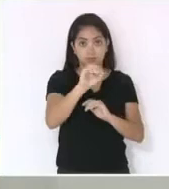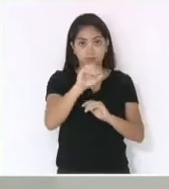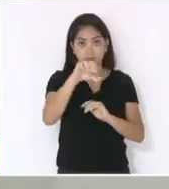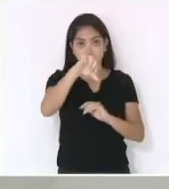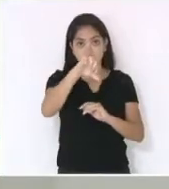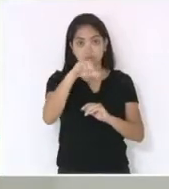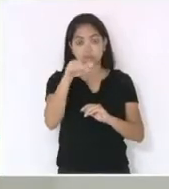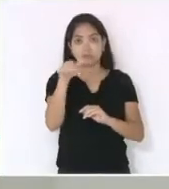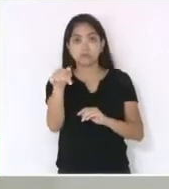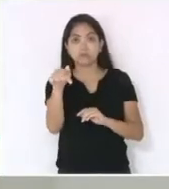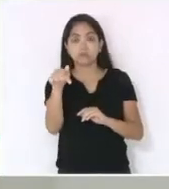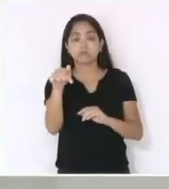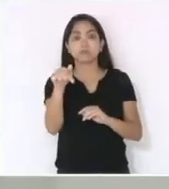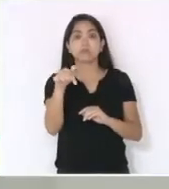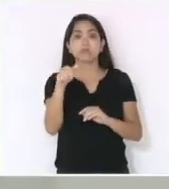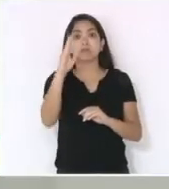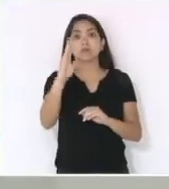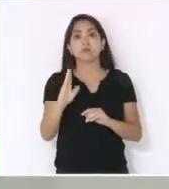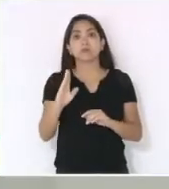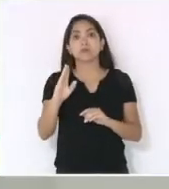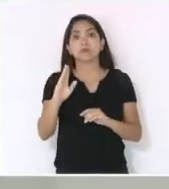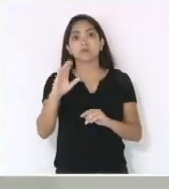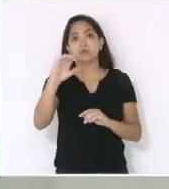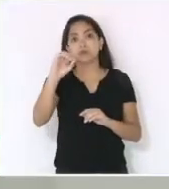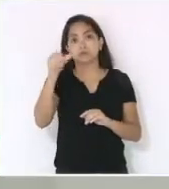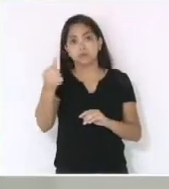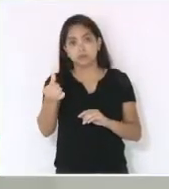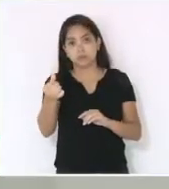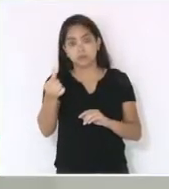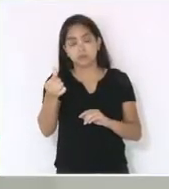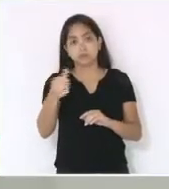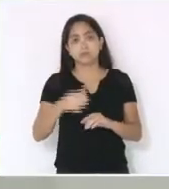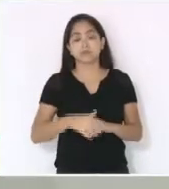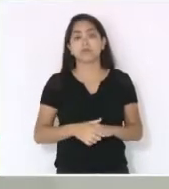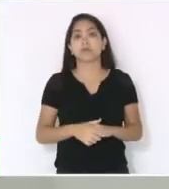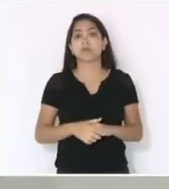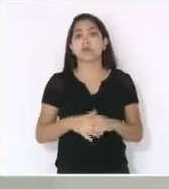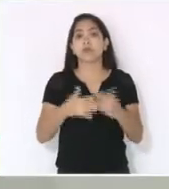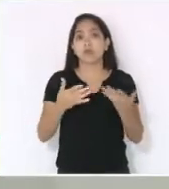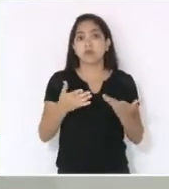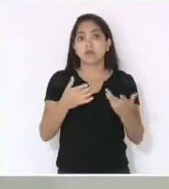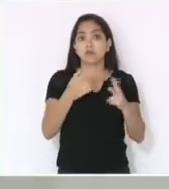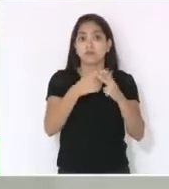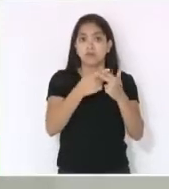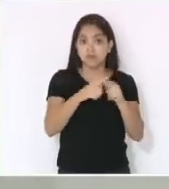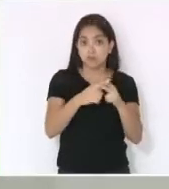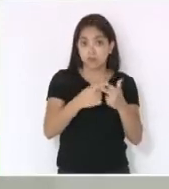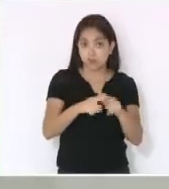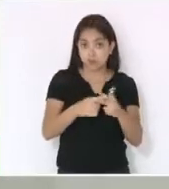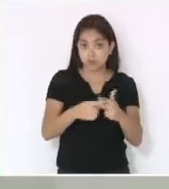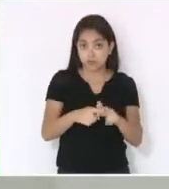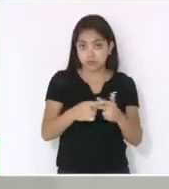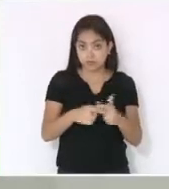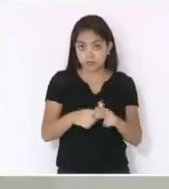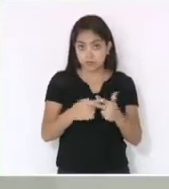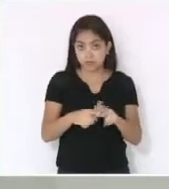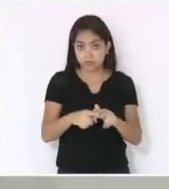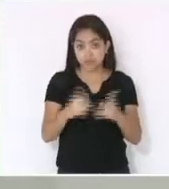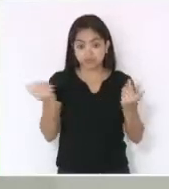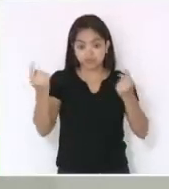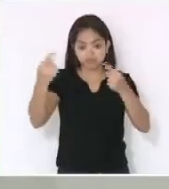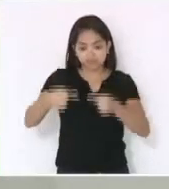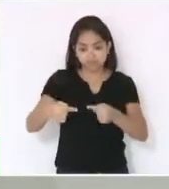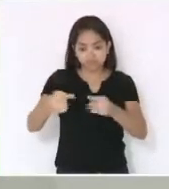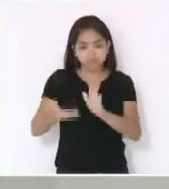de dezembro de 1996, deputado Silvio, e que faz uma correção dando mais competitividade